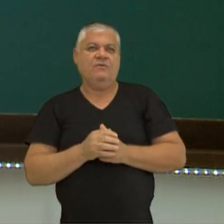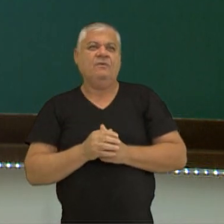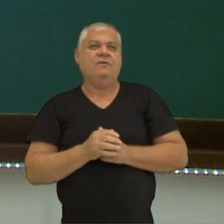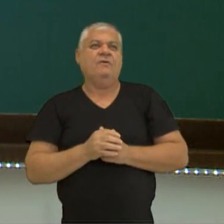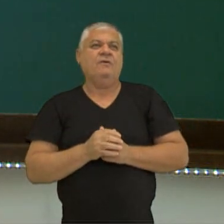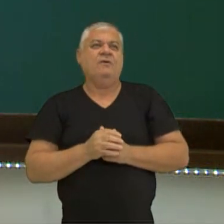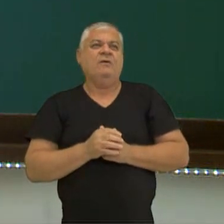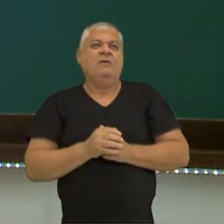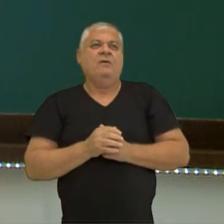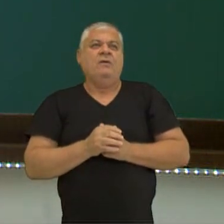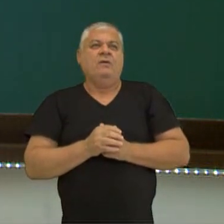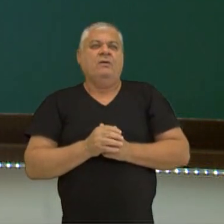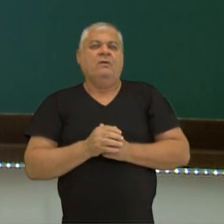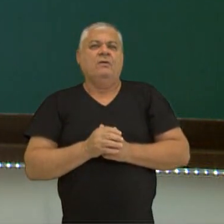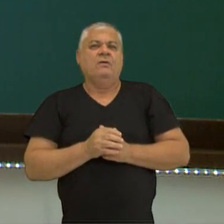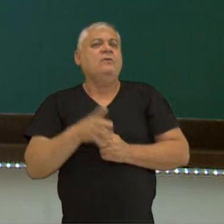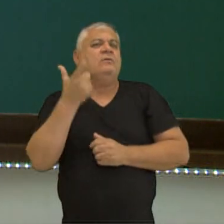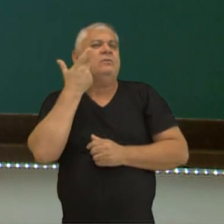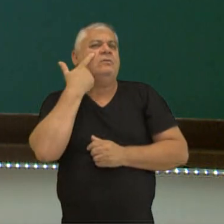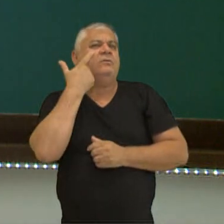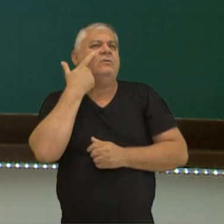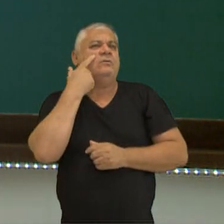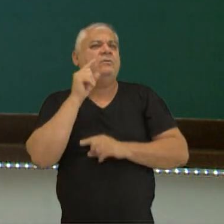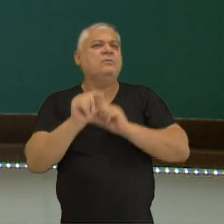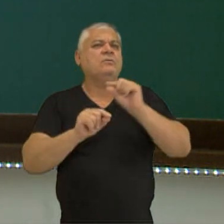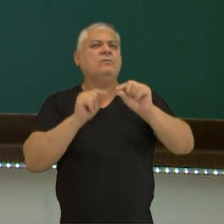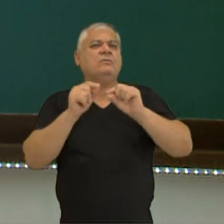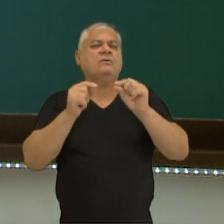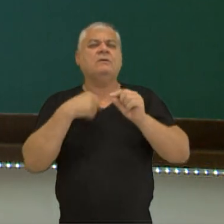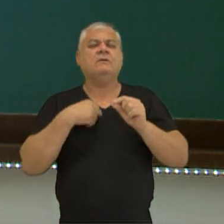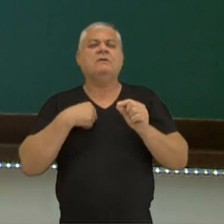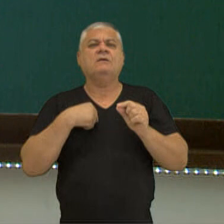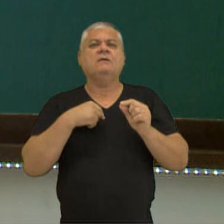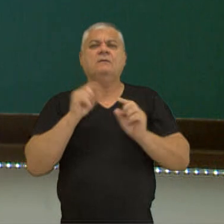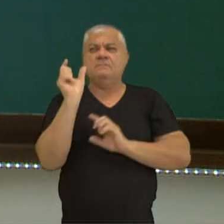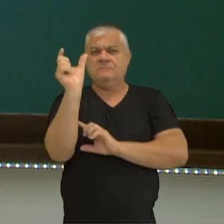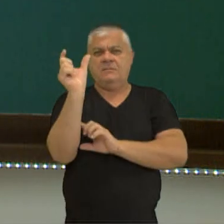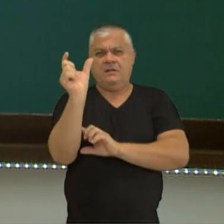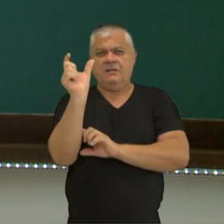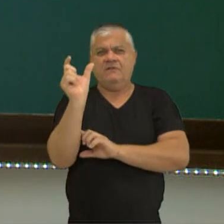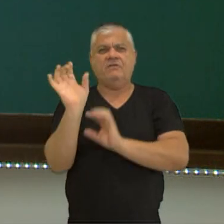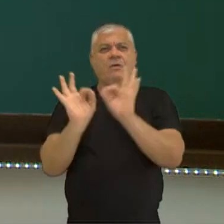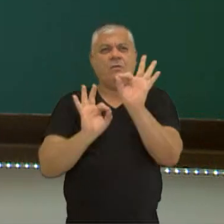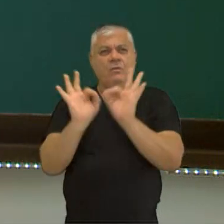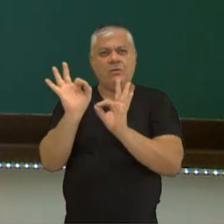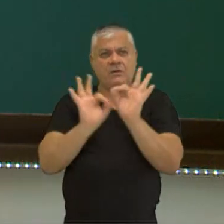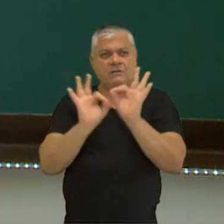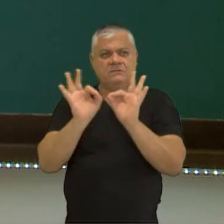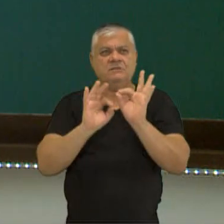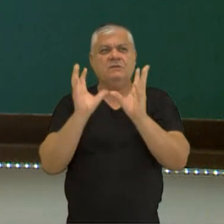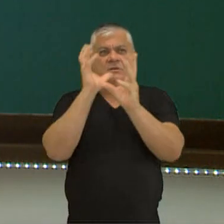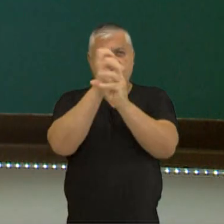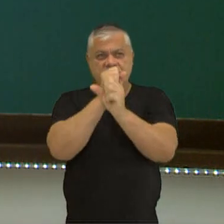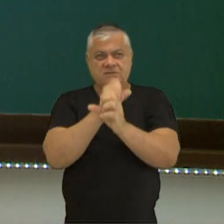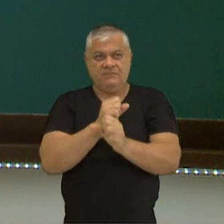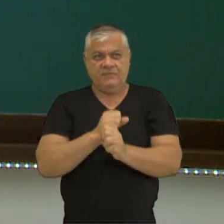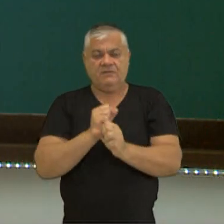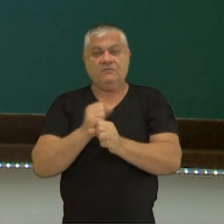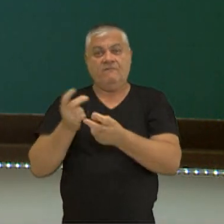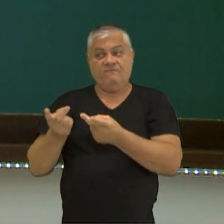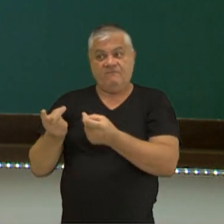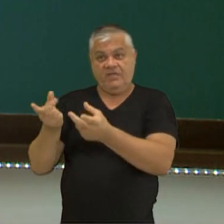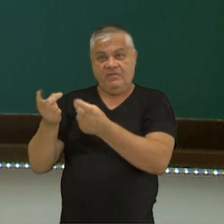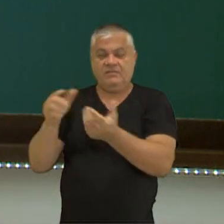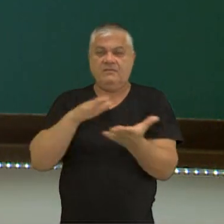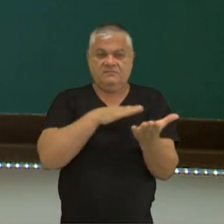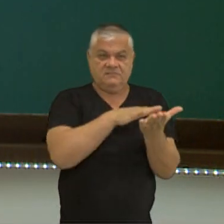anual. Bem, vamos ver agora aqui um pouquinho, ó. Vamos relembrar alguns termos. Organize o orçamento com os seguintes dados de vendas